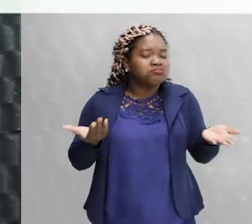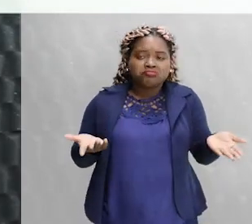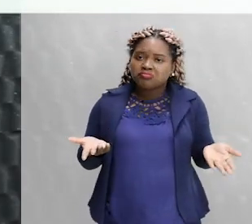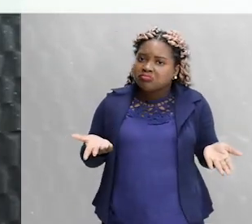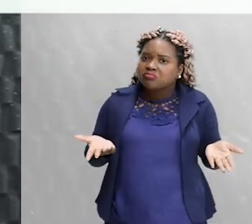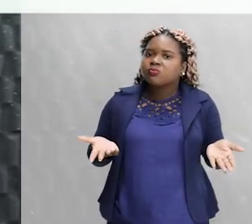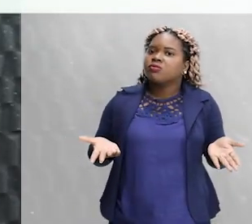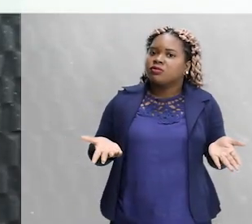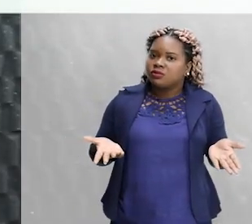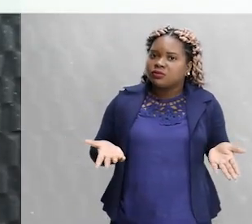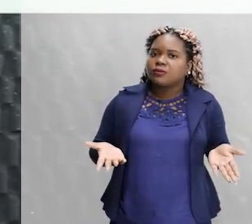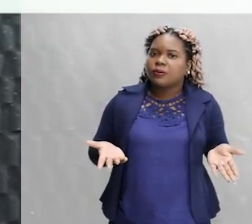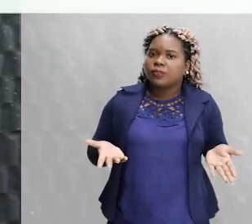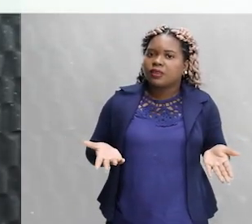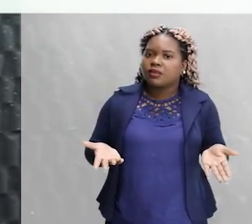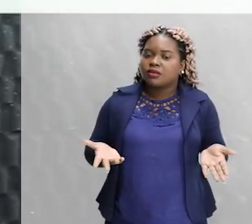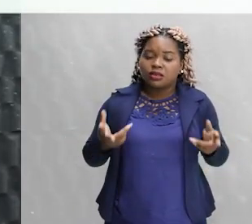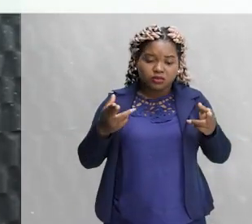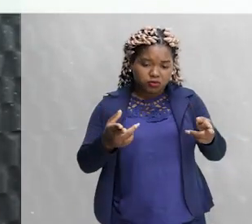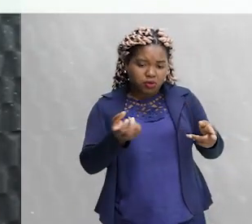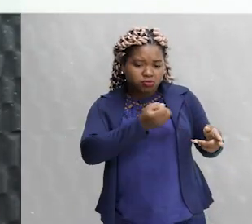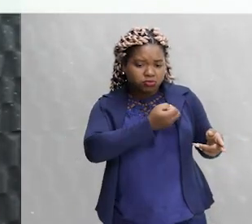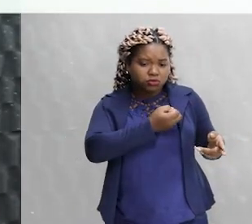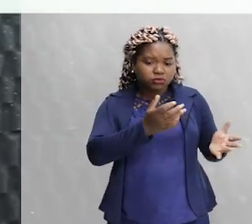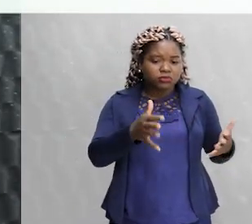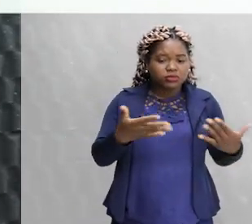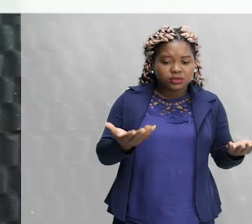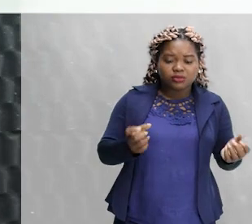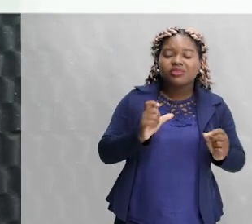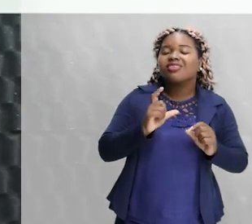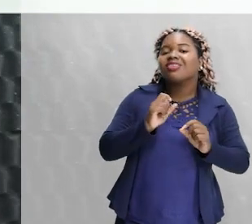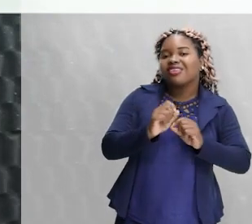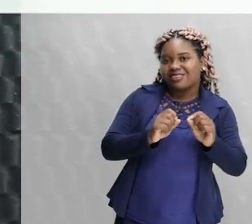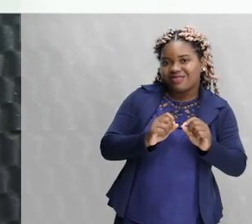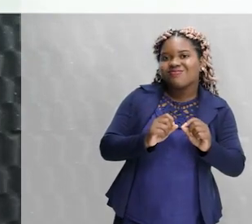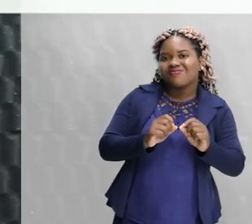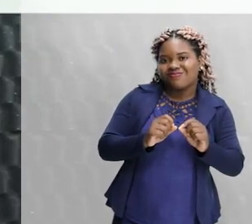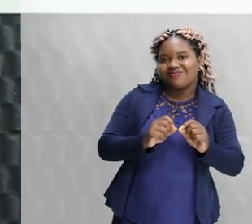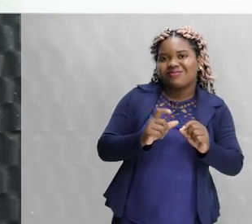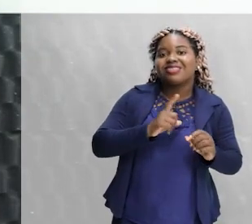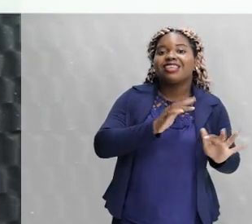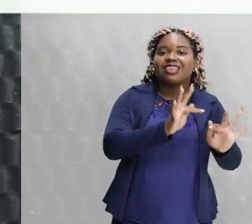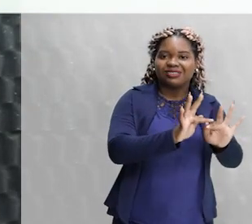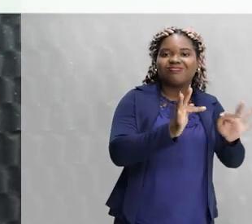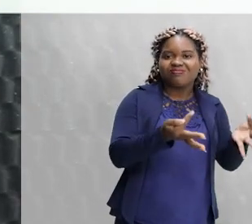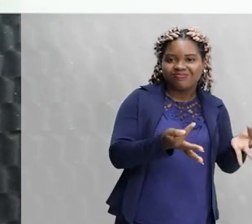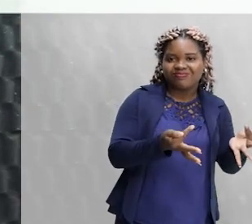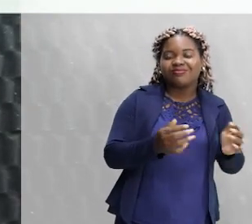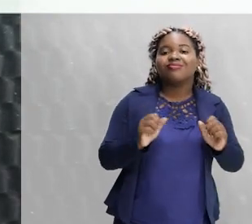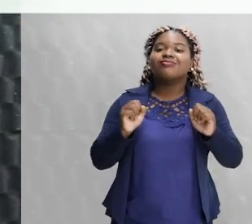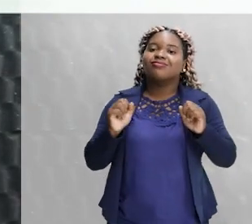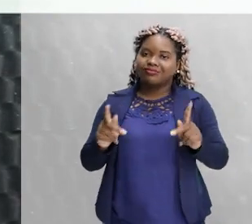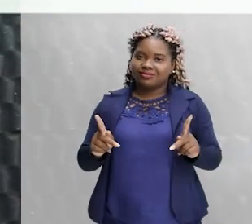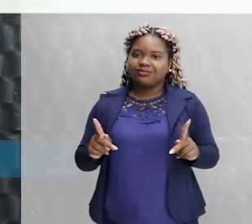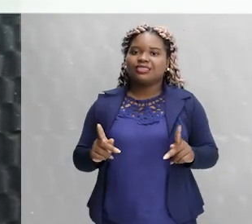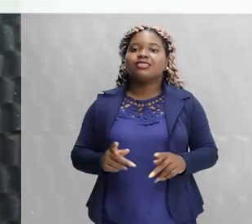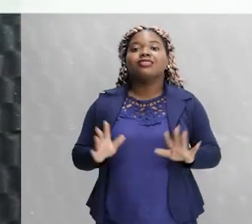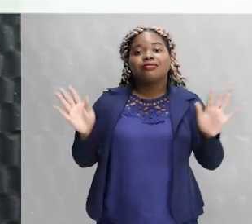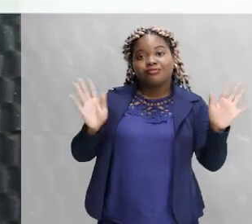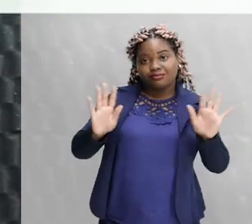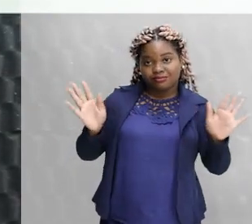os números de maneira igualitária, então você está diante de uma média aritmética simples. Ok, turma?